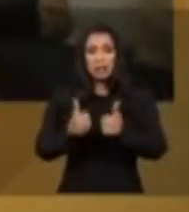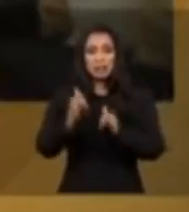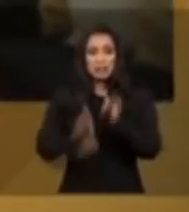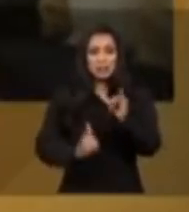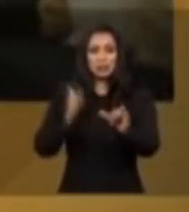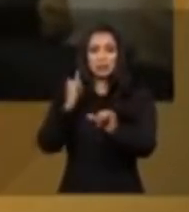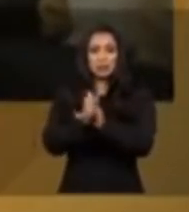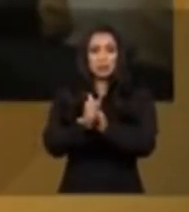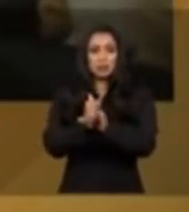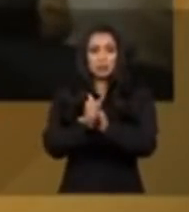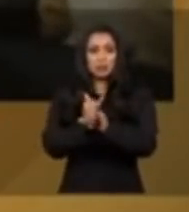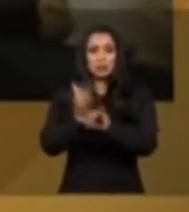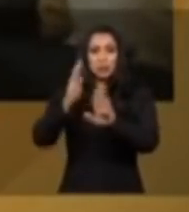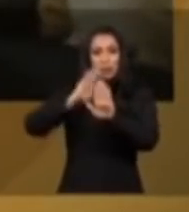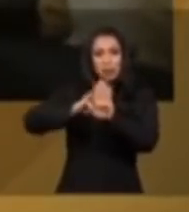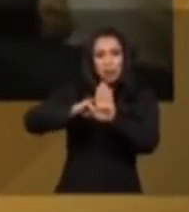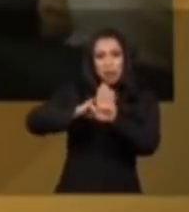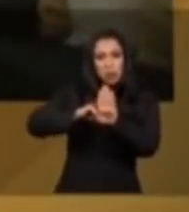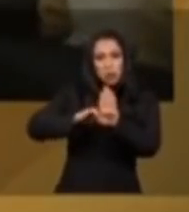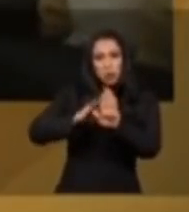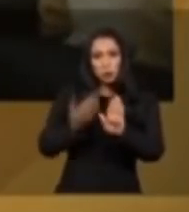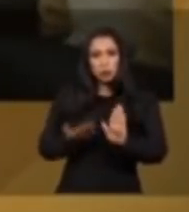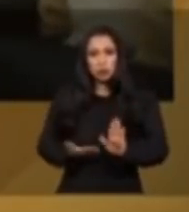recordar, em virtude